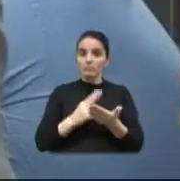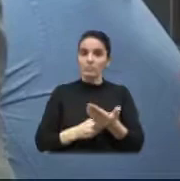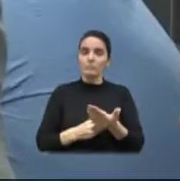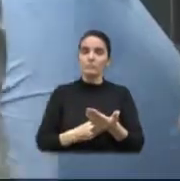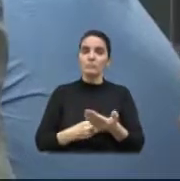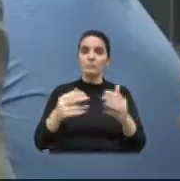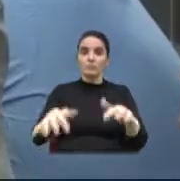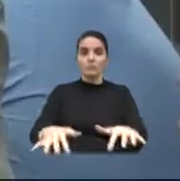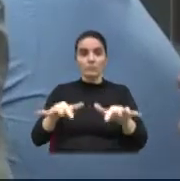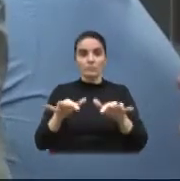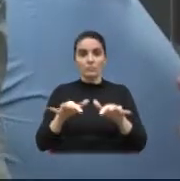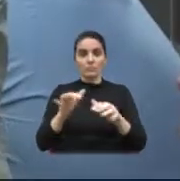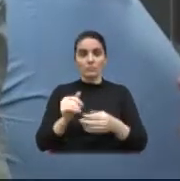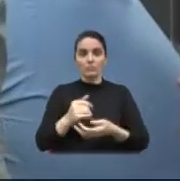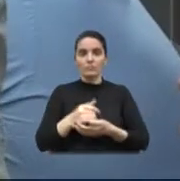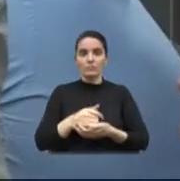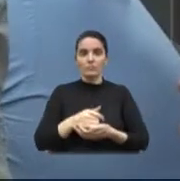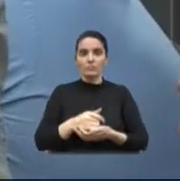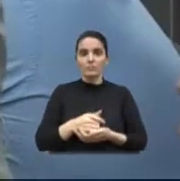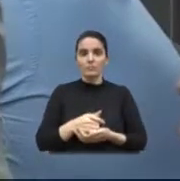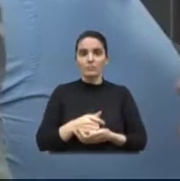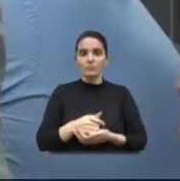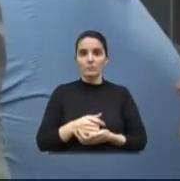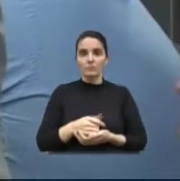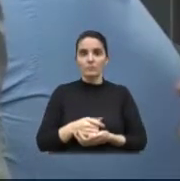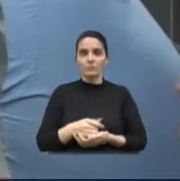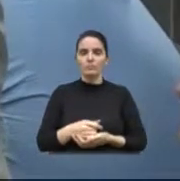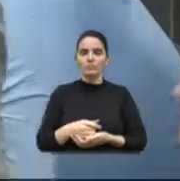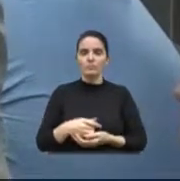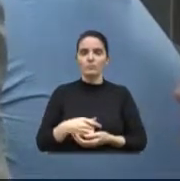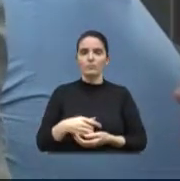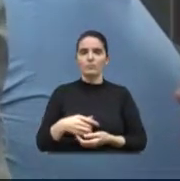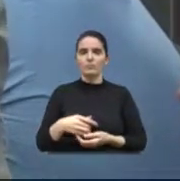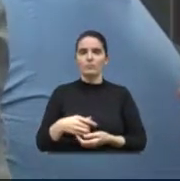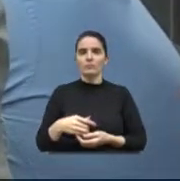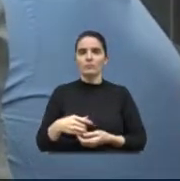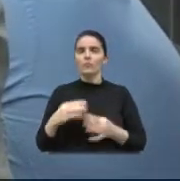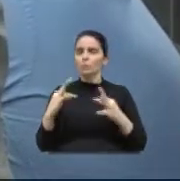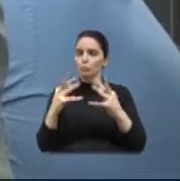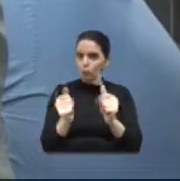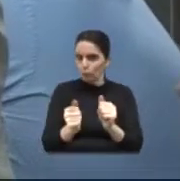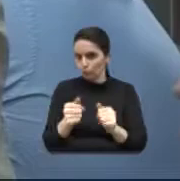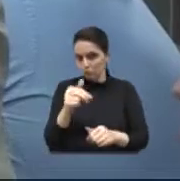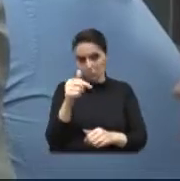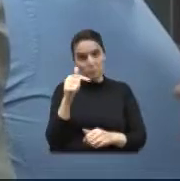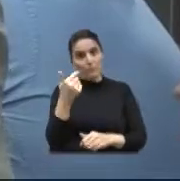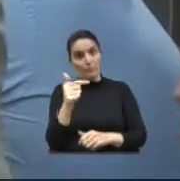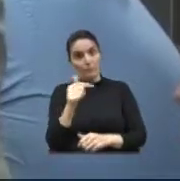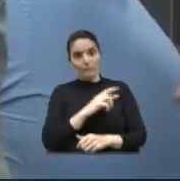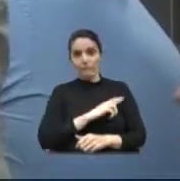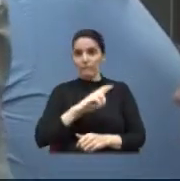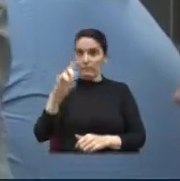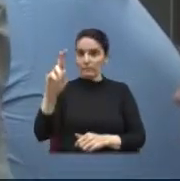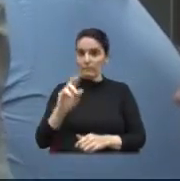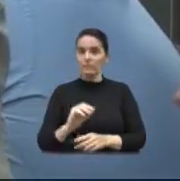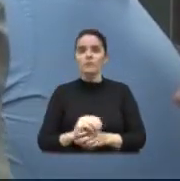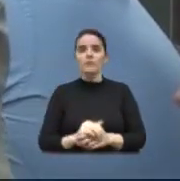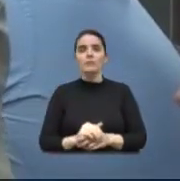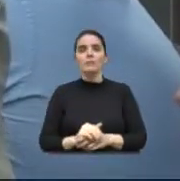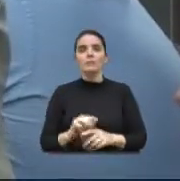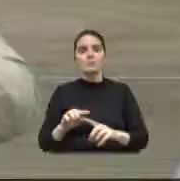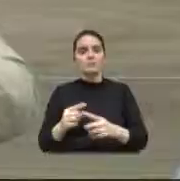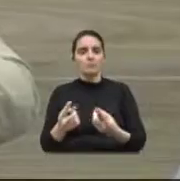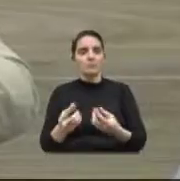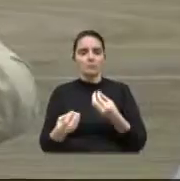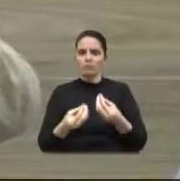viesse a esta casa, sei que o Estado é laico, sei que todas as pessoas têm as suas diferenças, mas chega um ponto